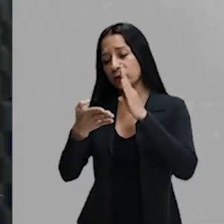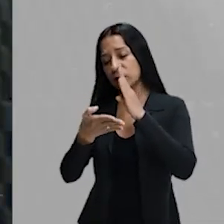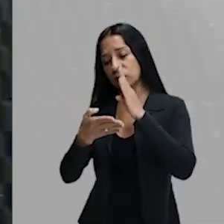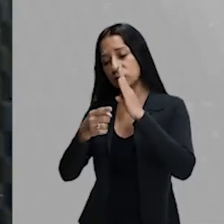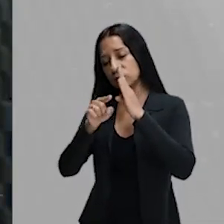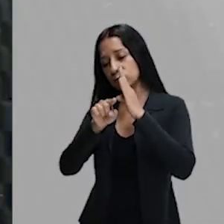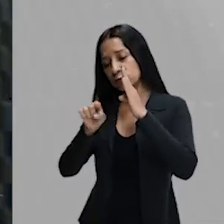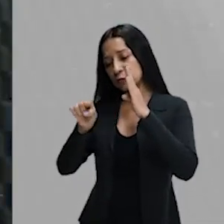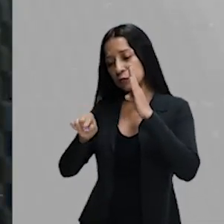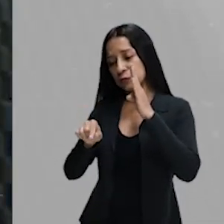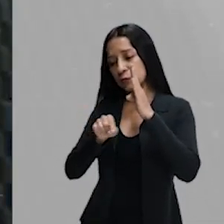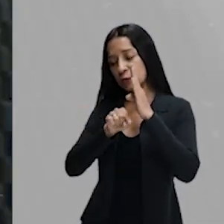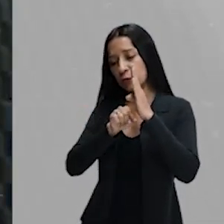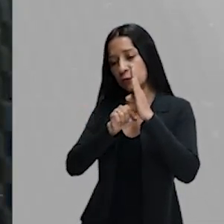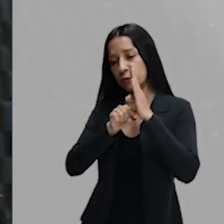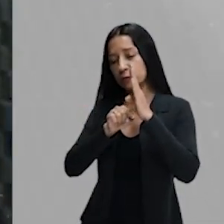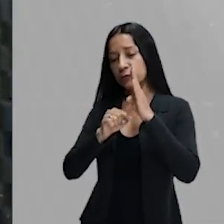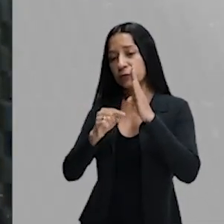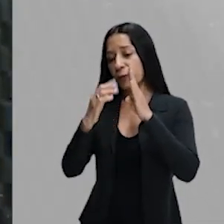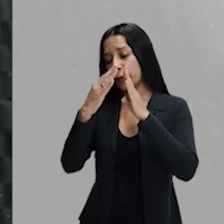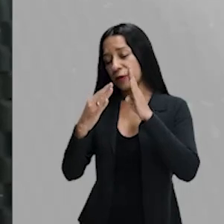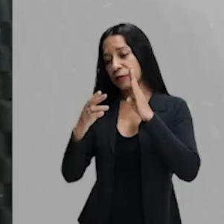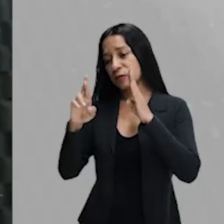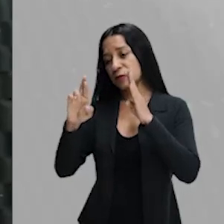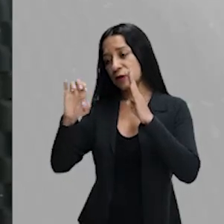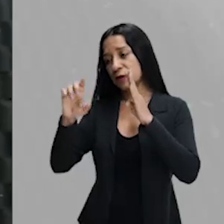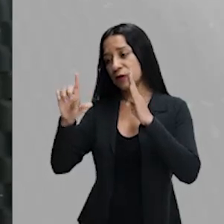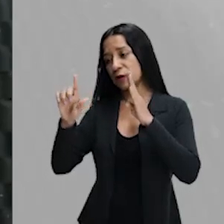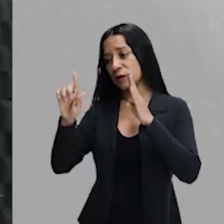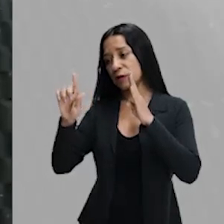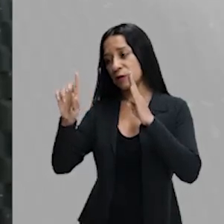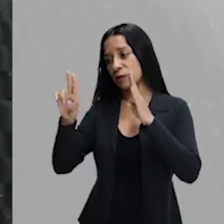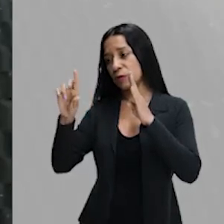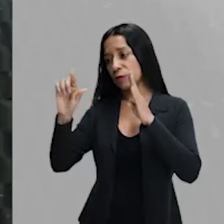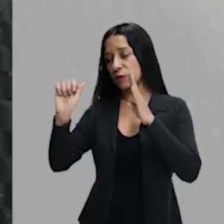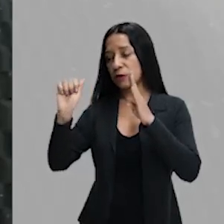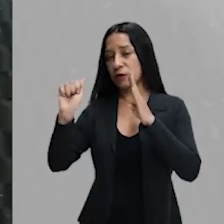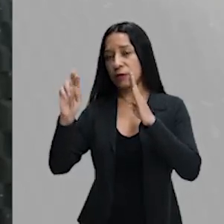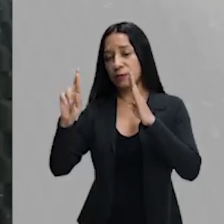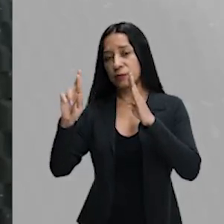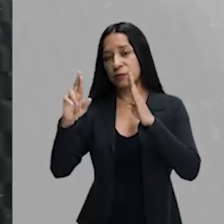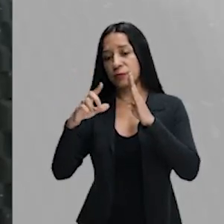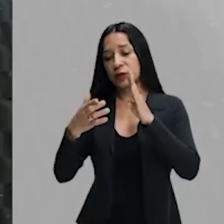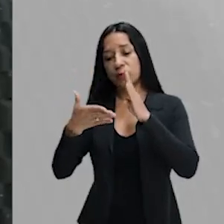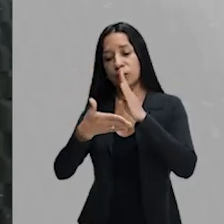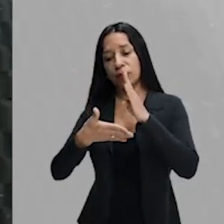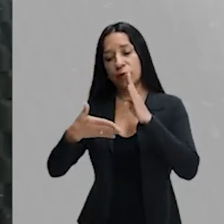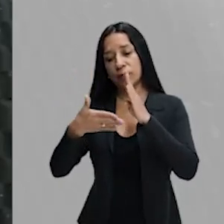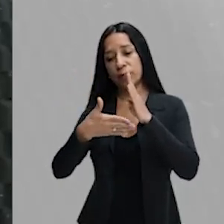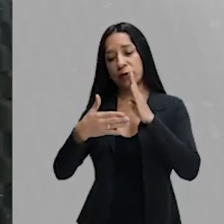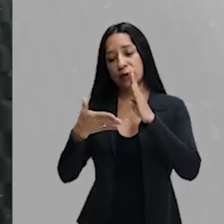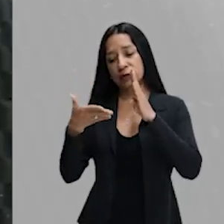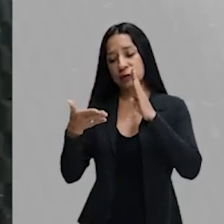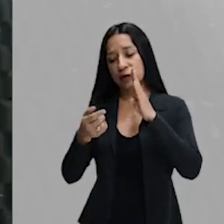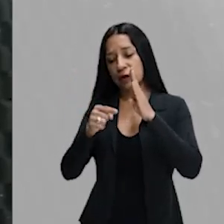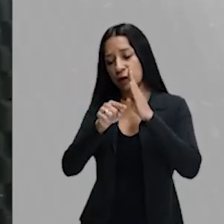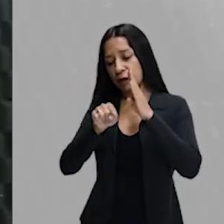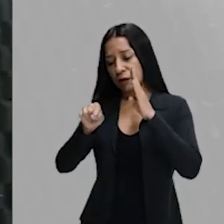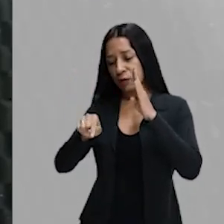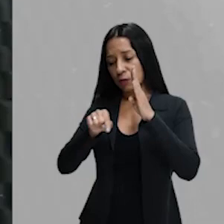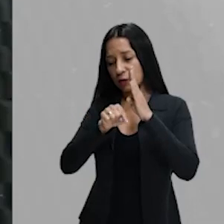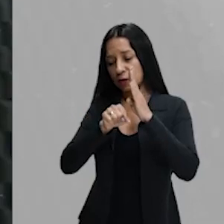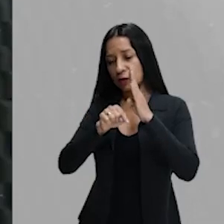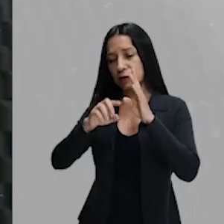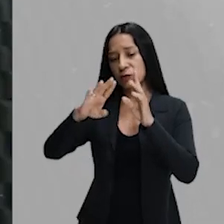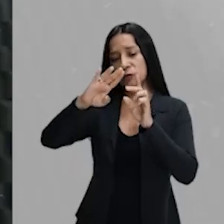é um quadrado, é uma pirâmide regular, certo? Então você tem uma base, um quadrado, e você tem aqui as faces laterais,